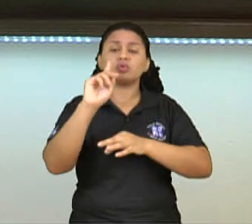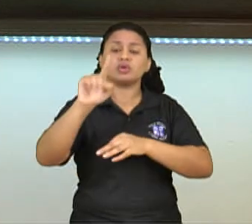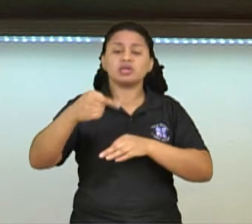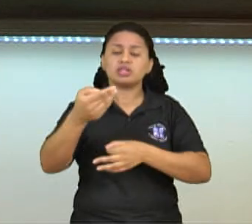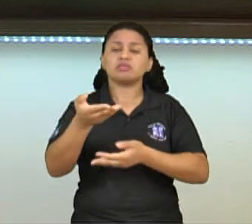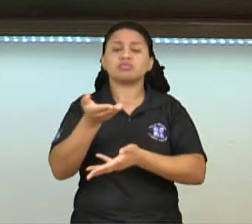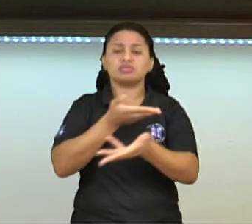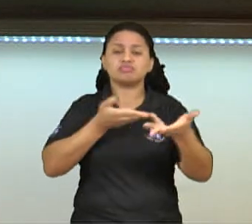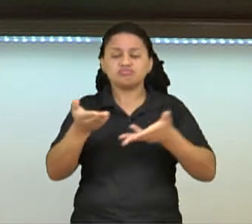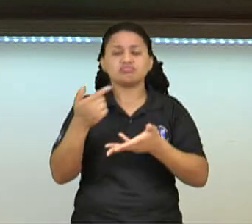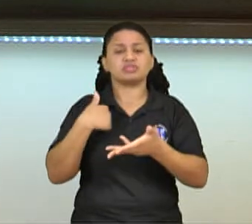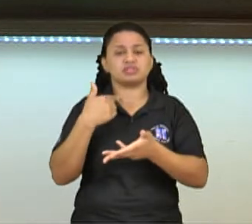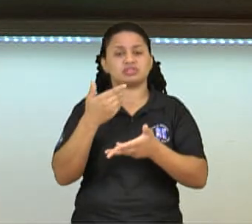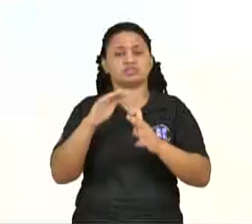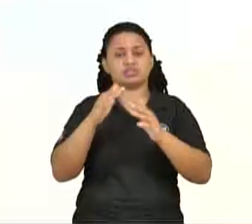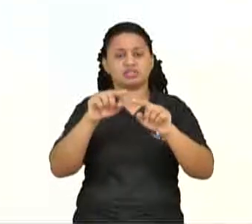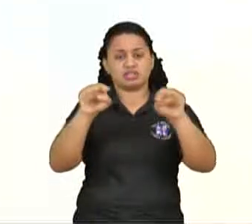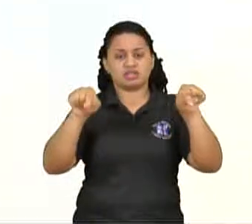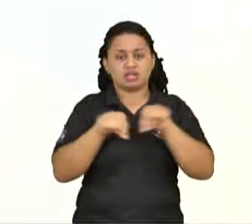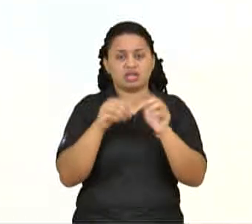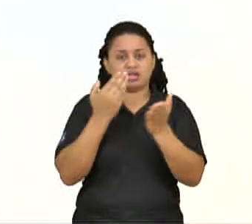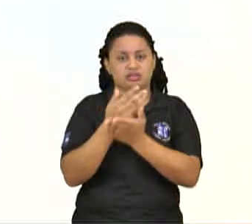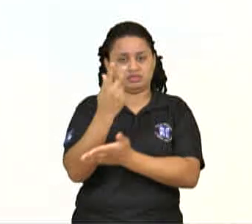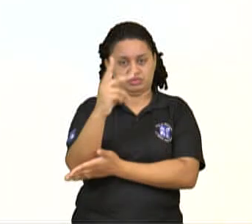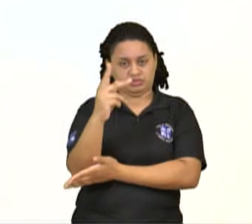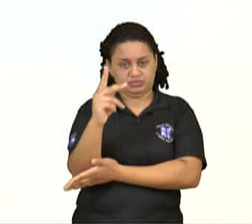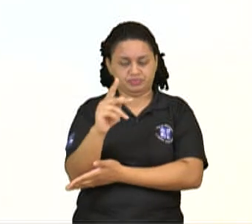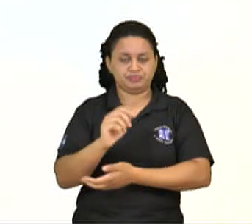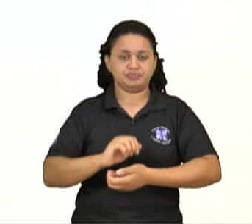compartilhe com a turma de vocês.